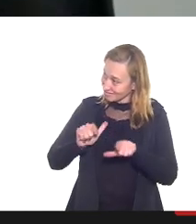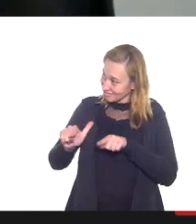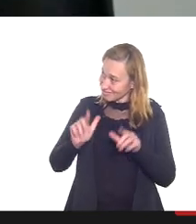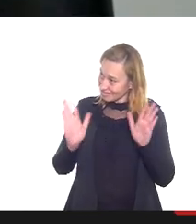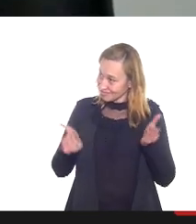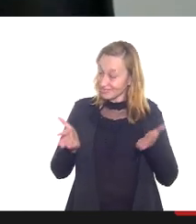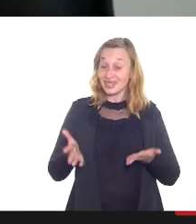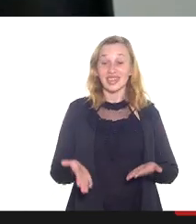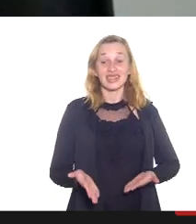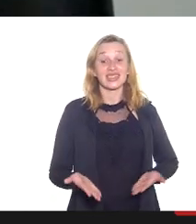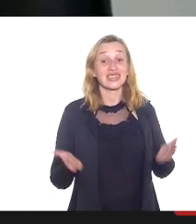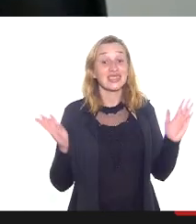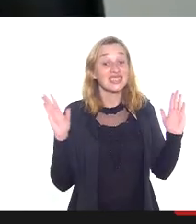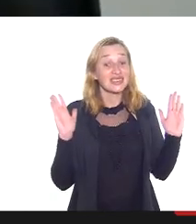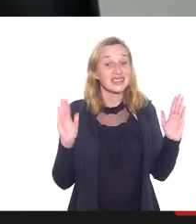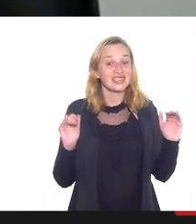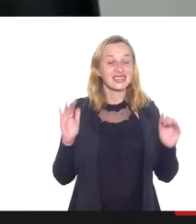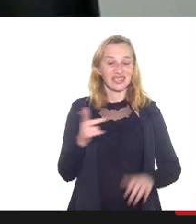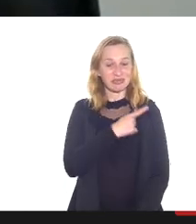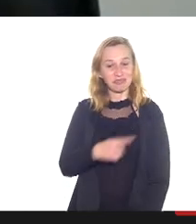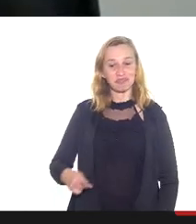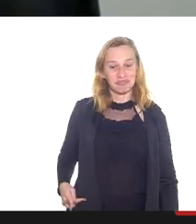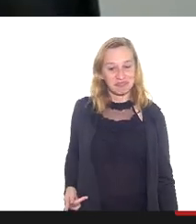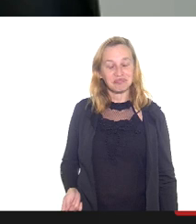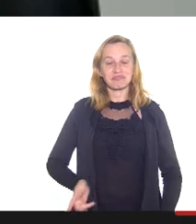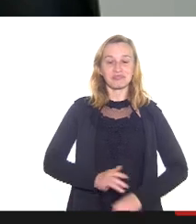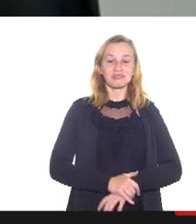primeiro me despedir do nosso presidente,